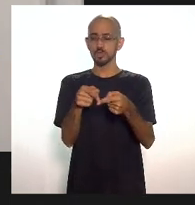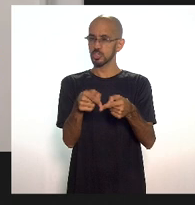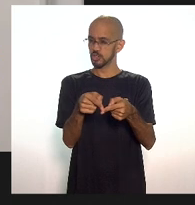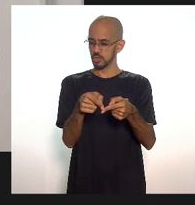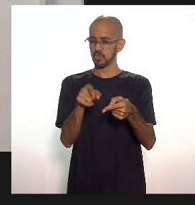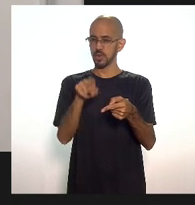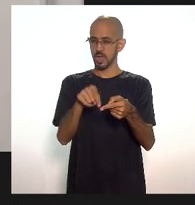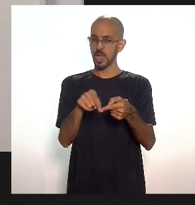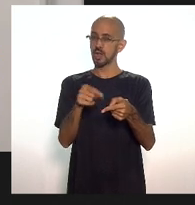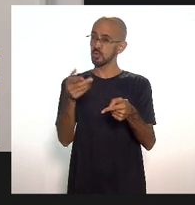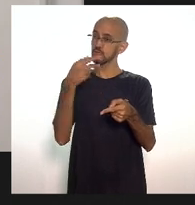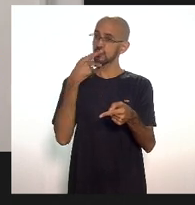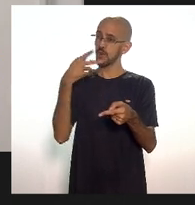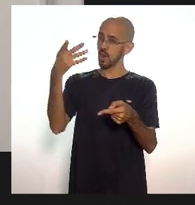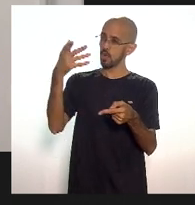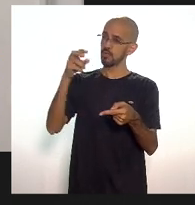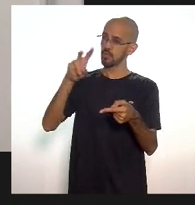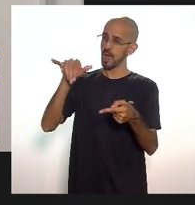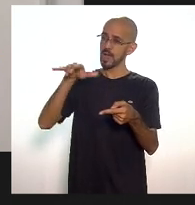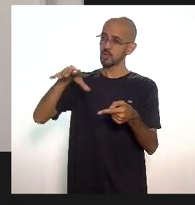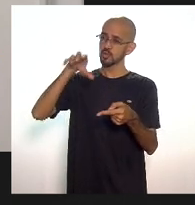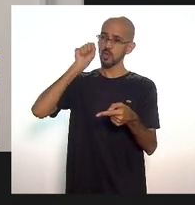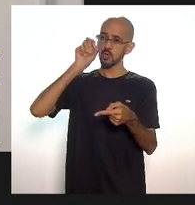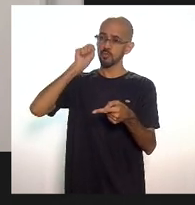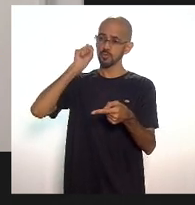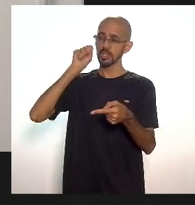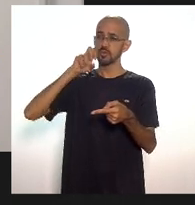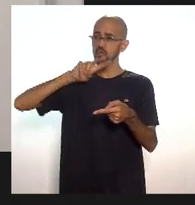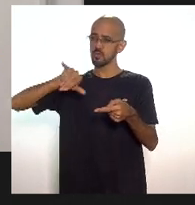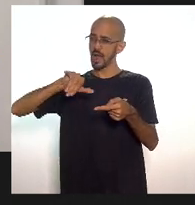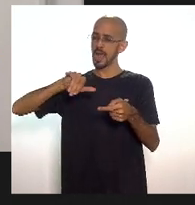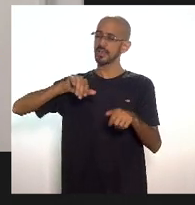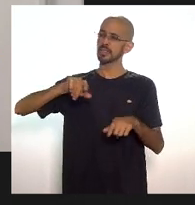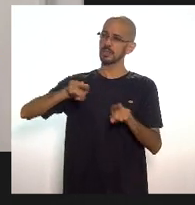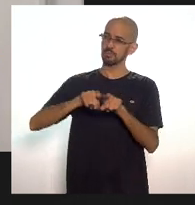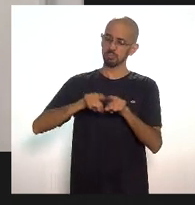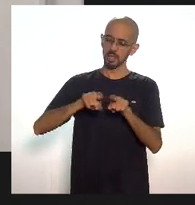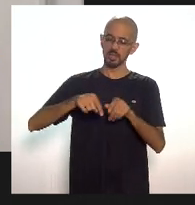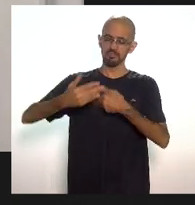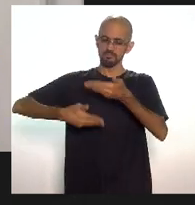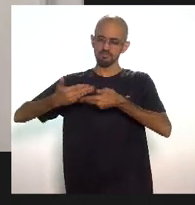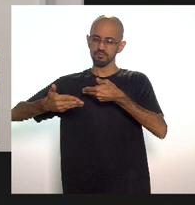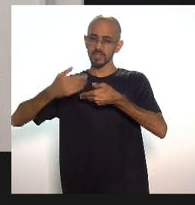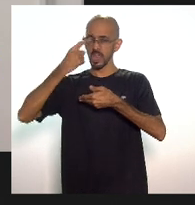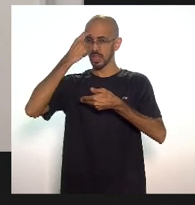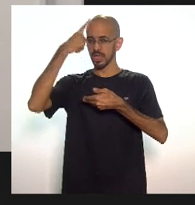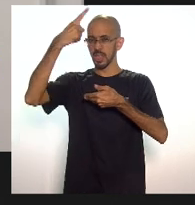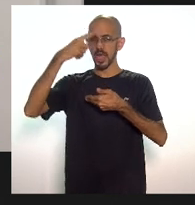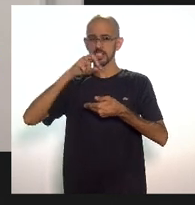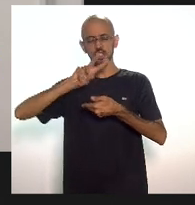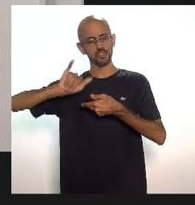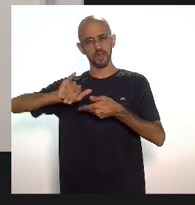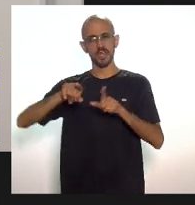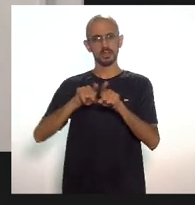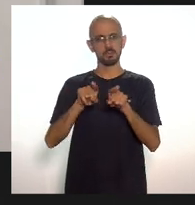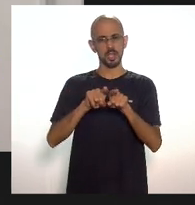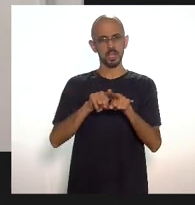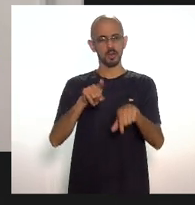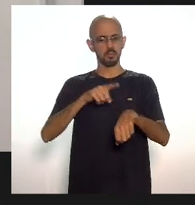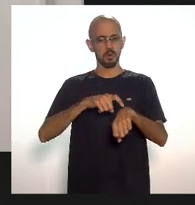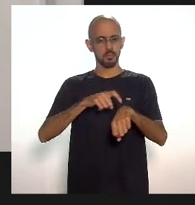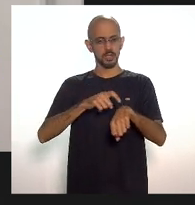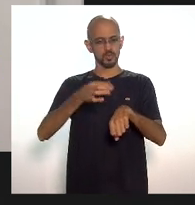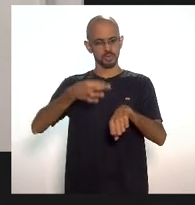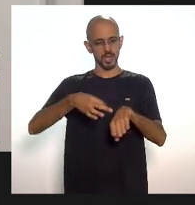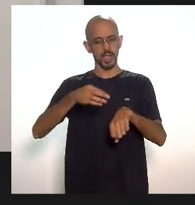que vai nos escutar, nós vamos trocar ideia, vamos aqui também abrir o espaço